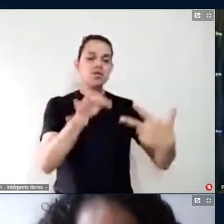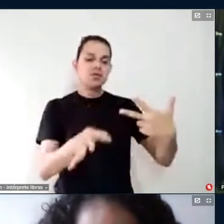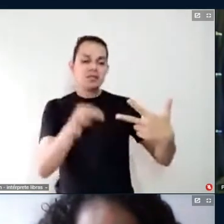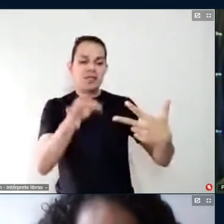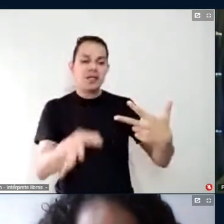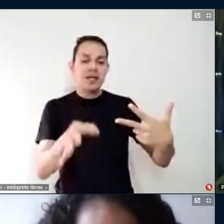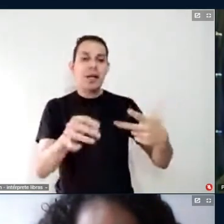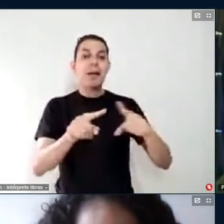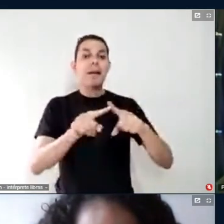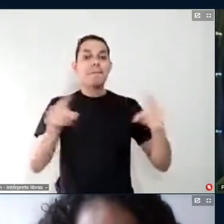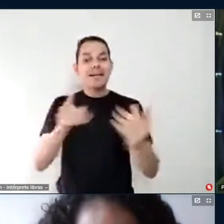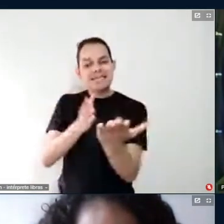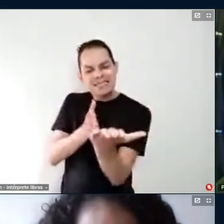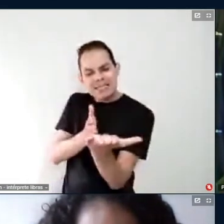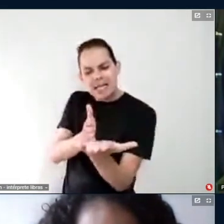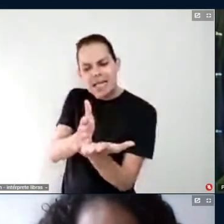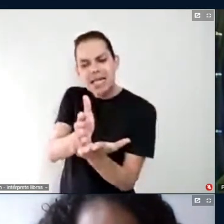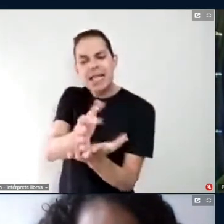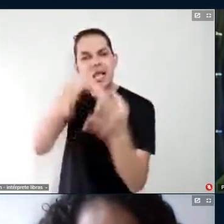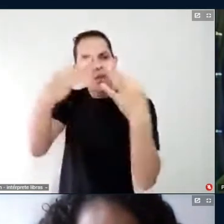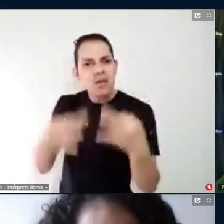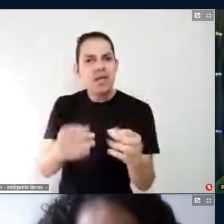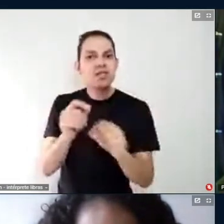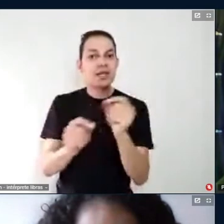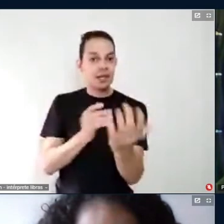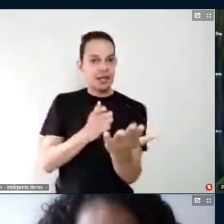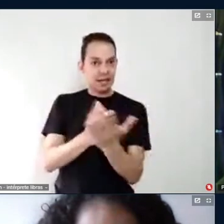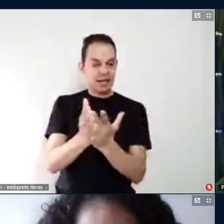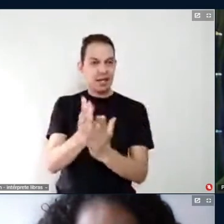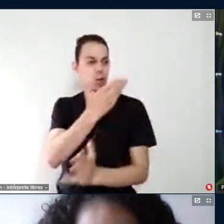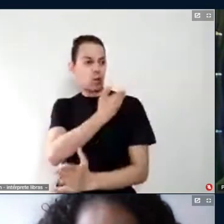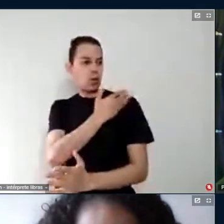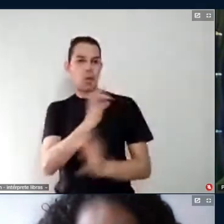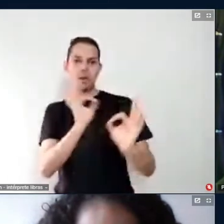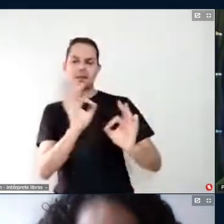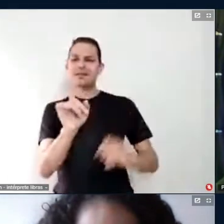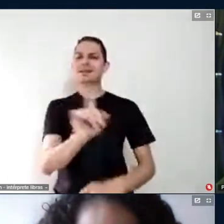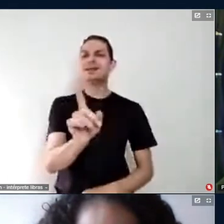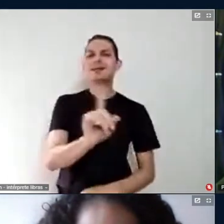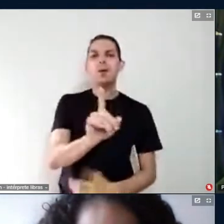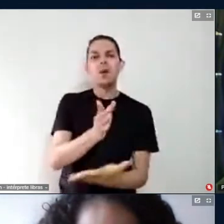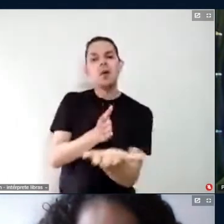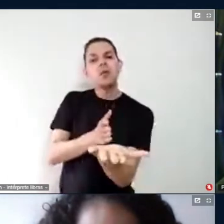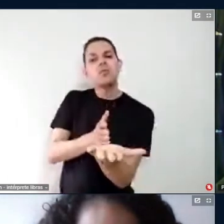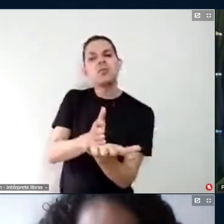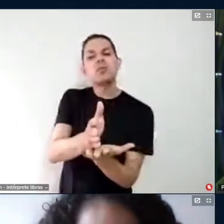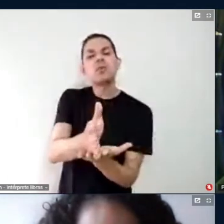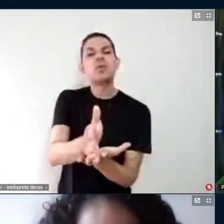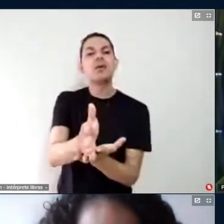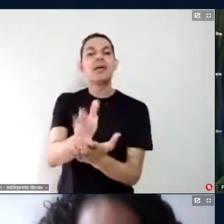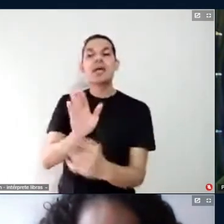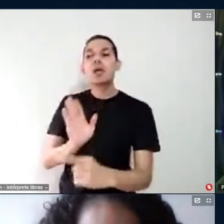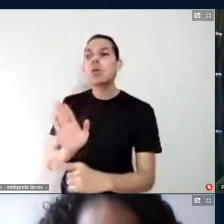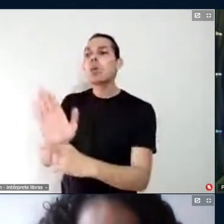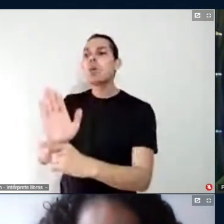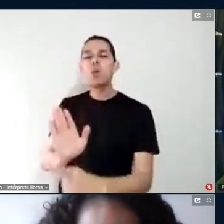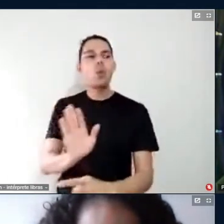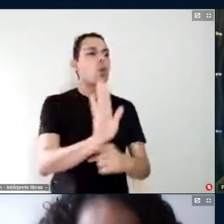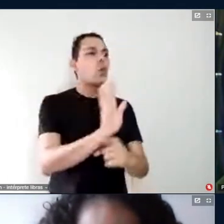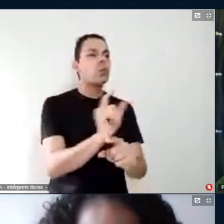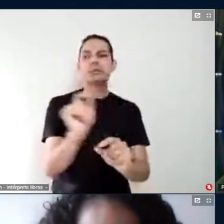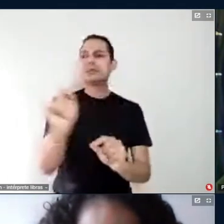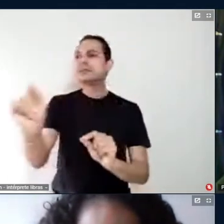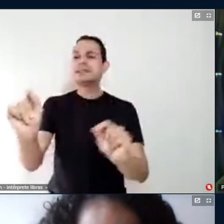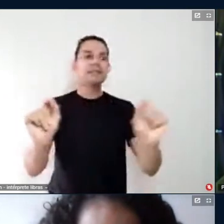ele deve lealdade, quer dizer, não uma lealdade de parcialidade, mas quem estou ajudando, quem estou servindo,